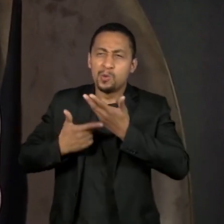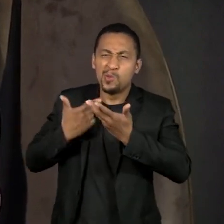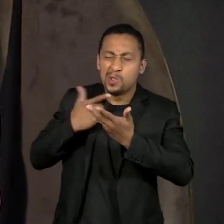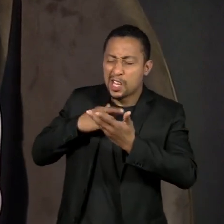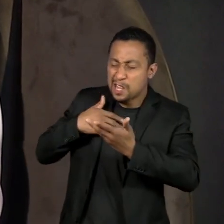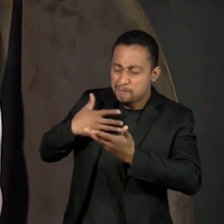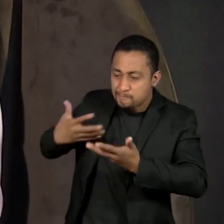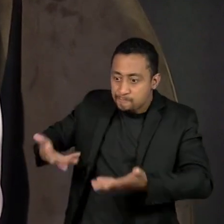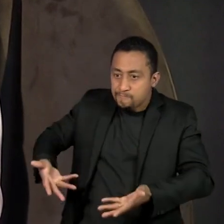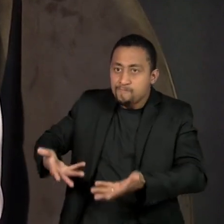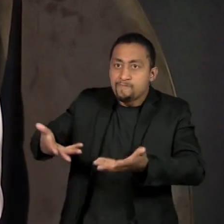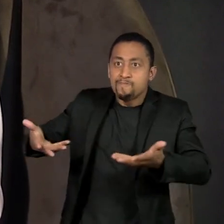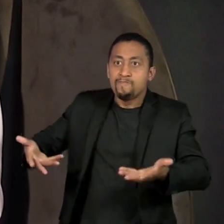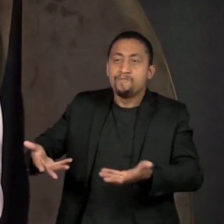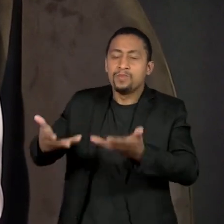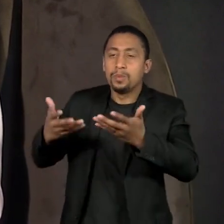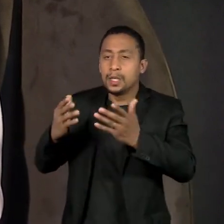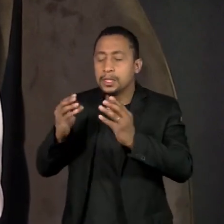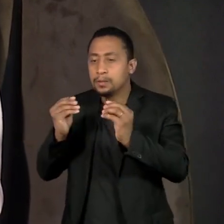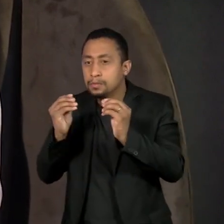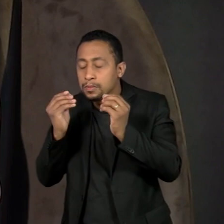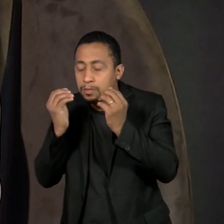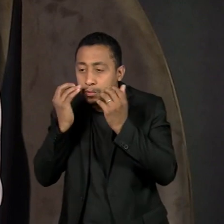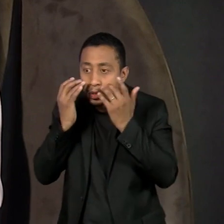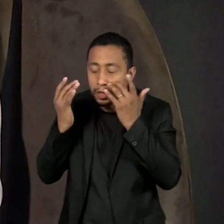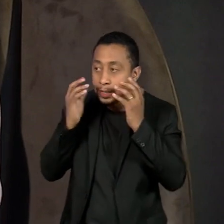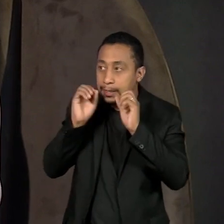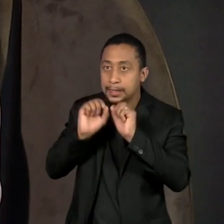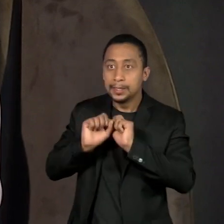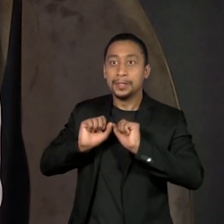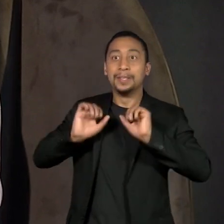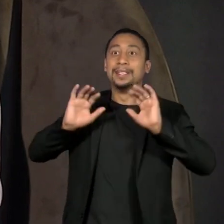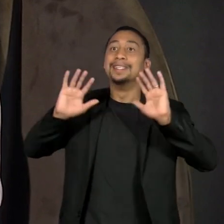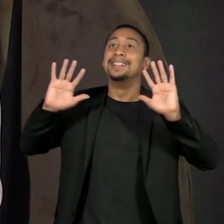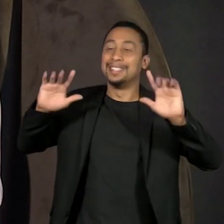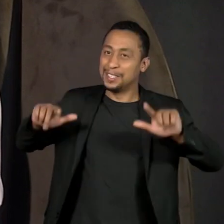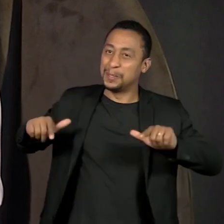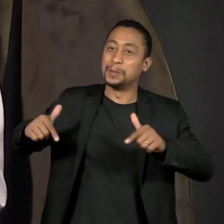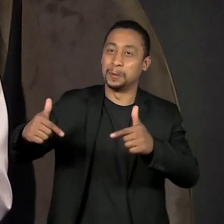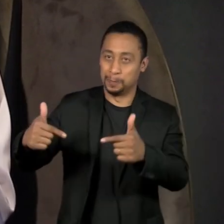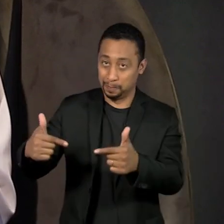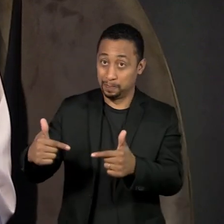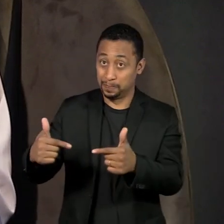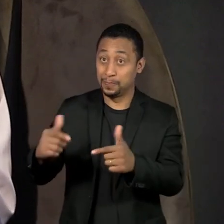que só ele enxerga e alarga. E vamos para o final.